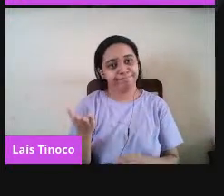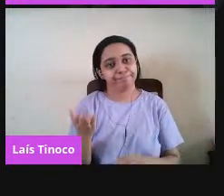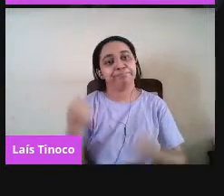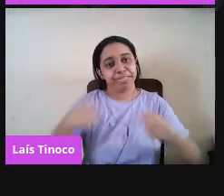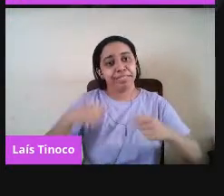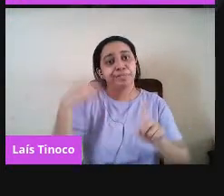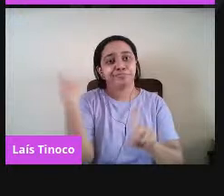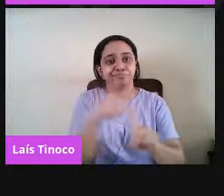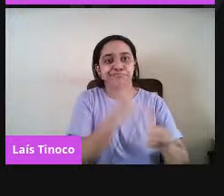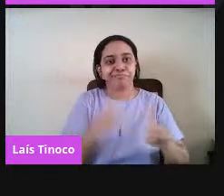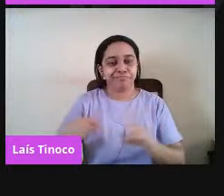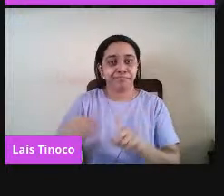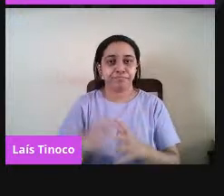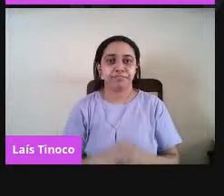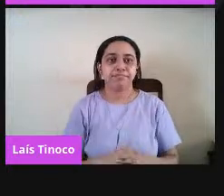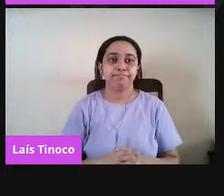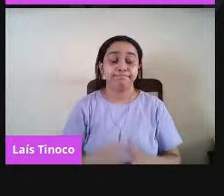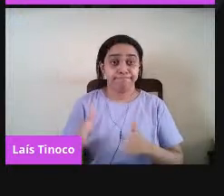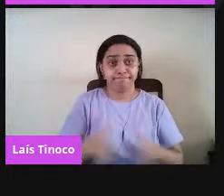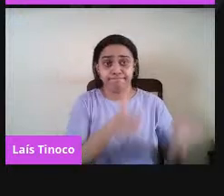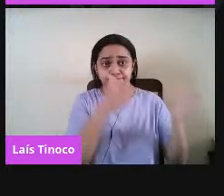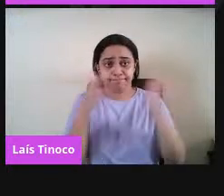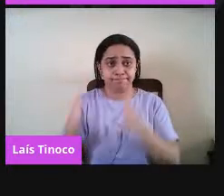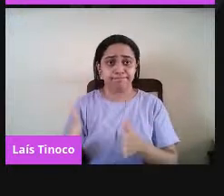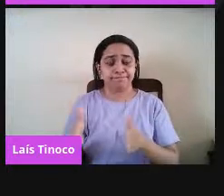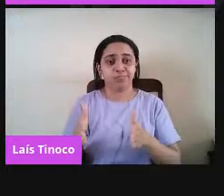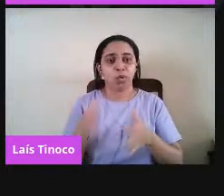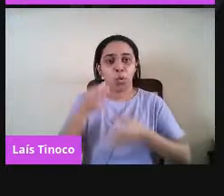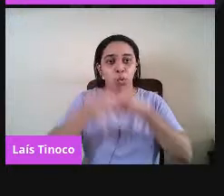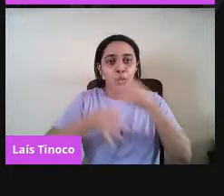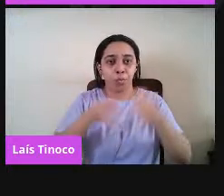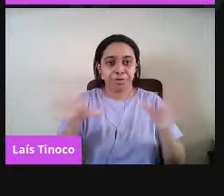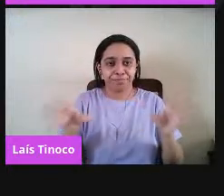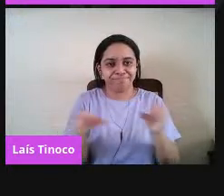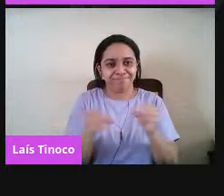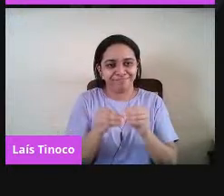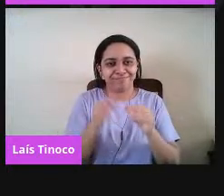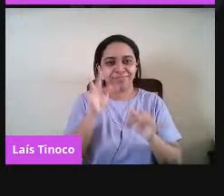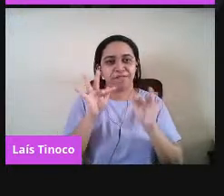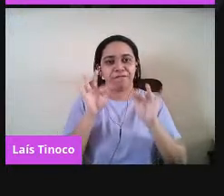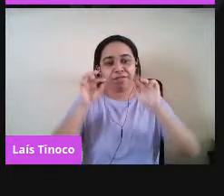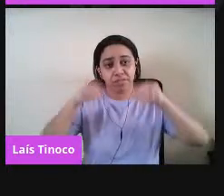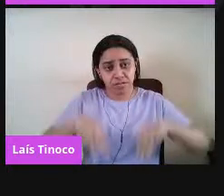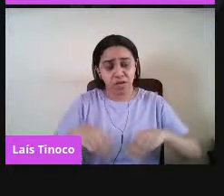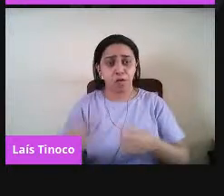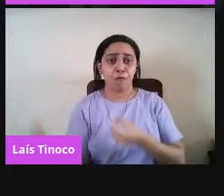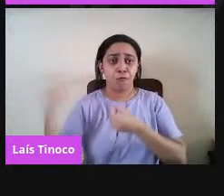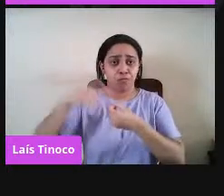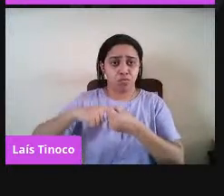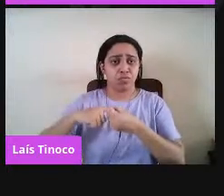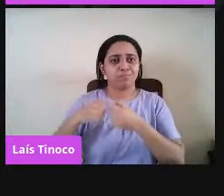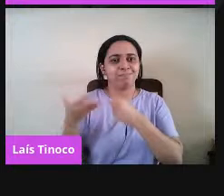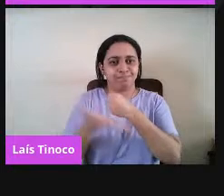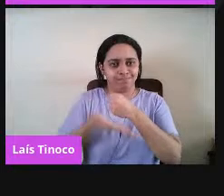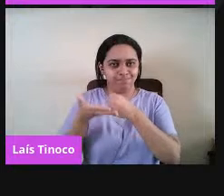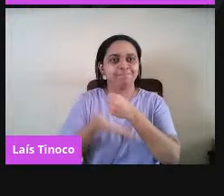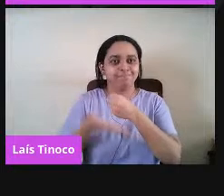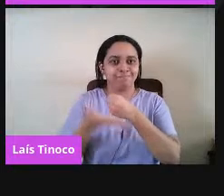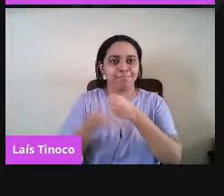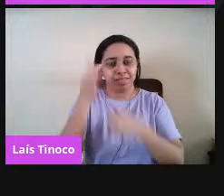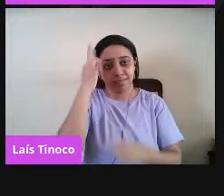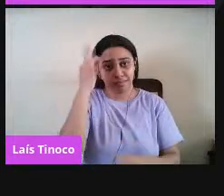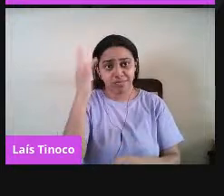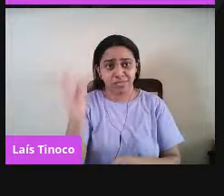finais. Nas considerações finais, eu retomo aqui o embasamento de ordem teórica,